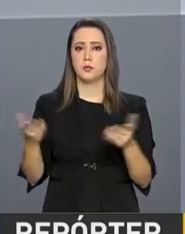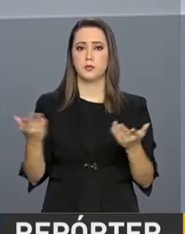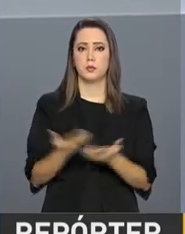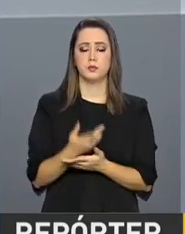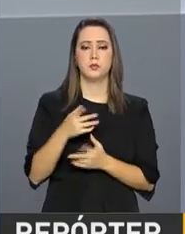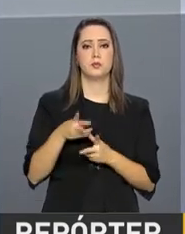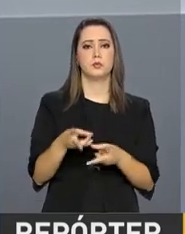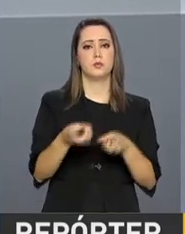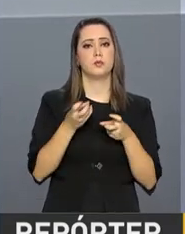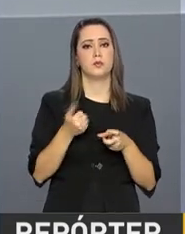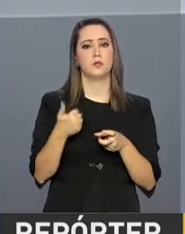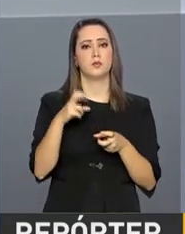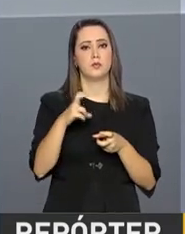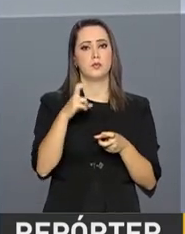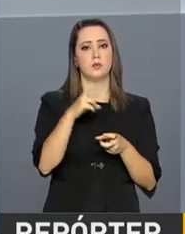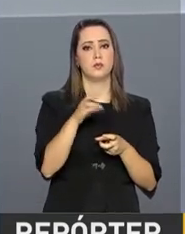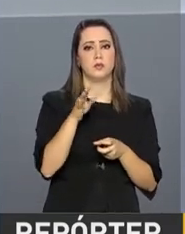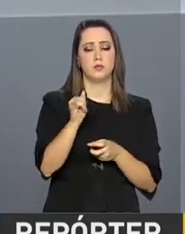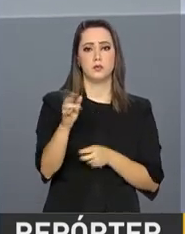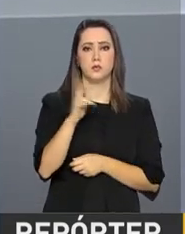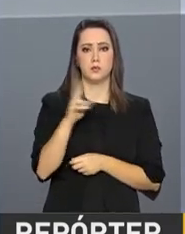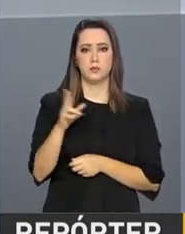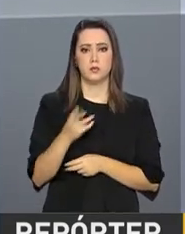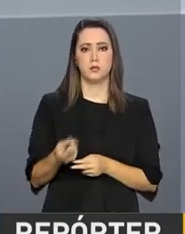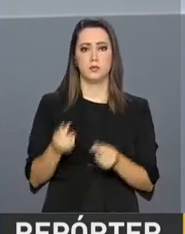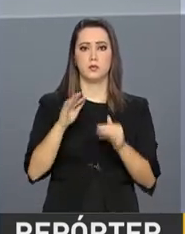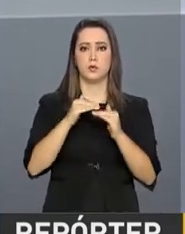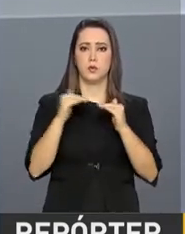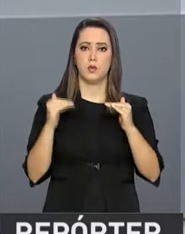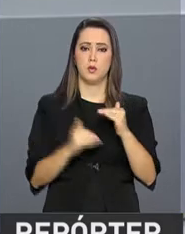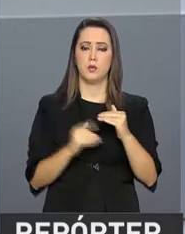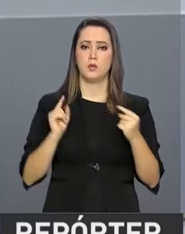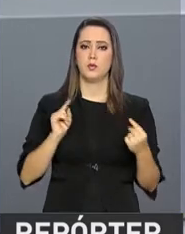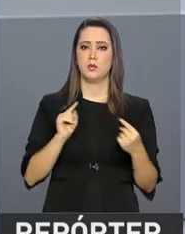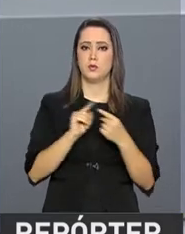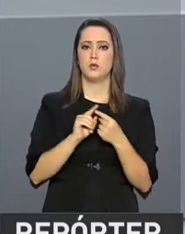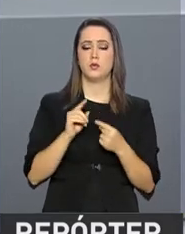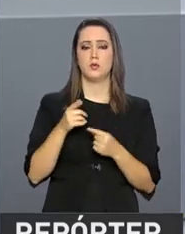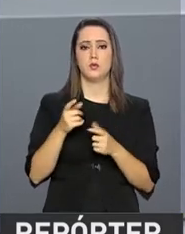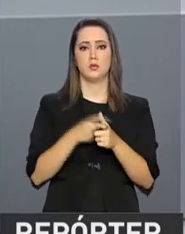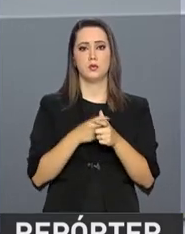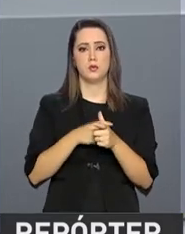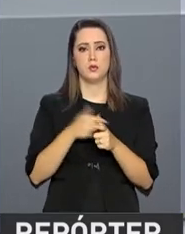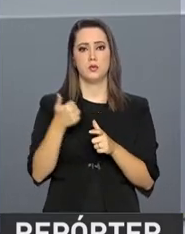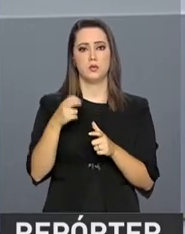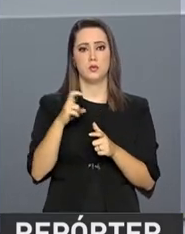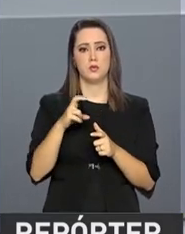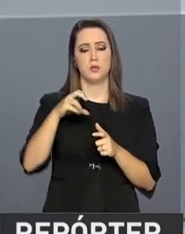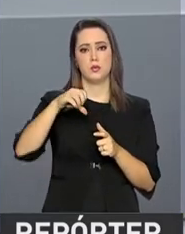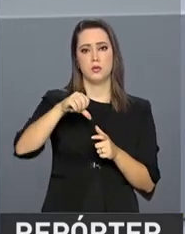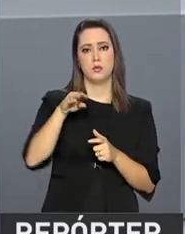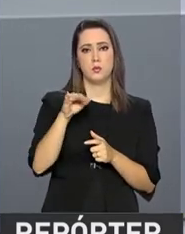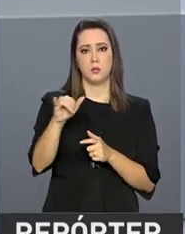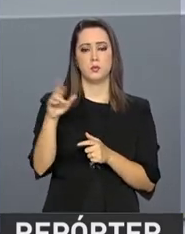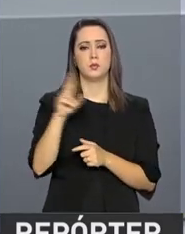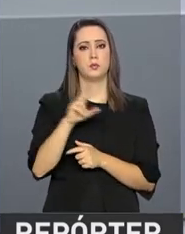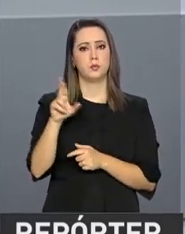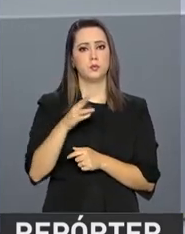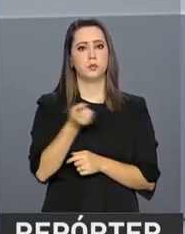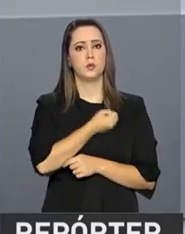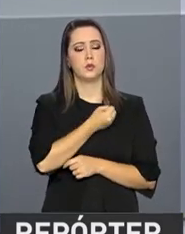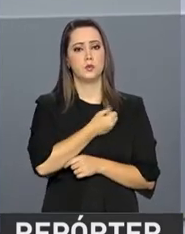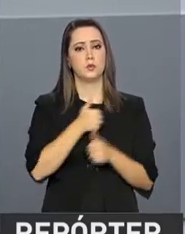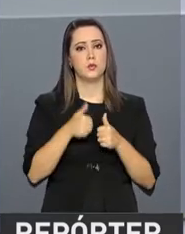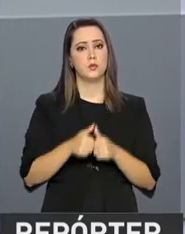em 155 bilhões de reais valor bem abaixo da meta de déficit de 159 bilhões de reais os